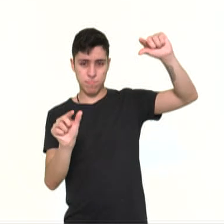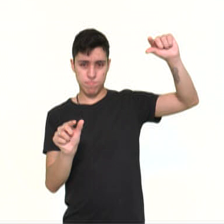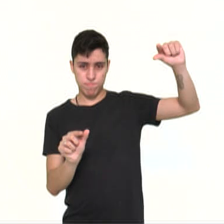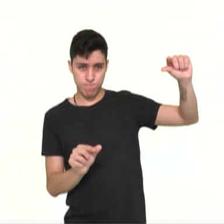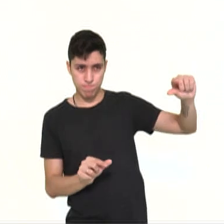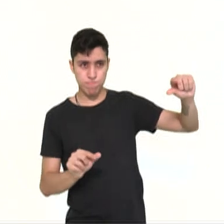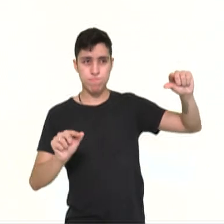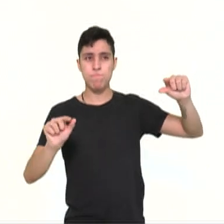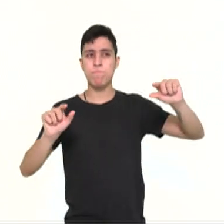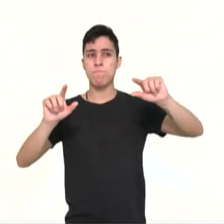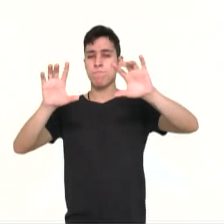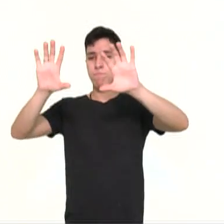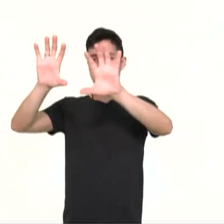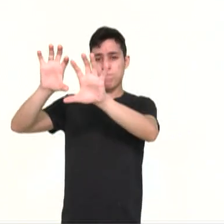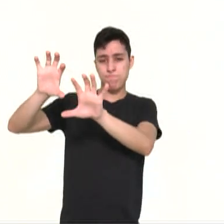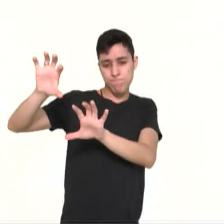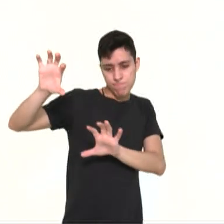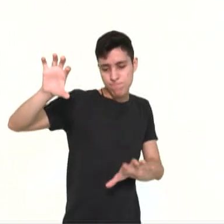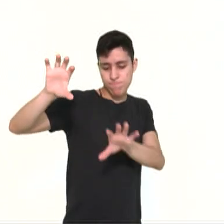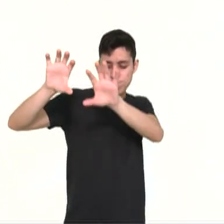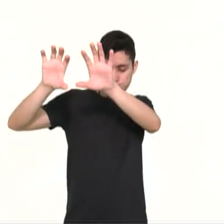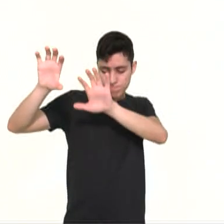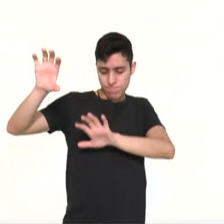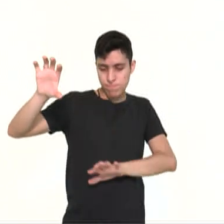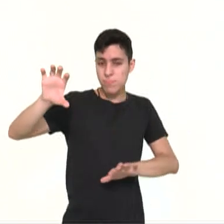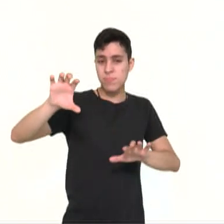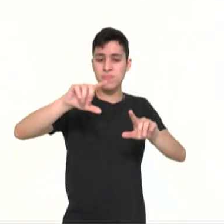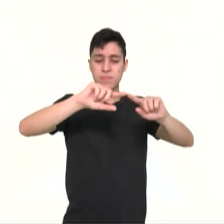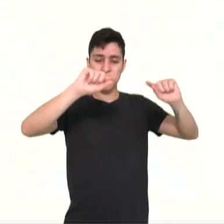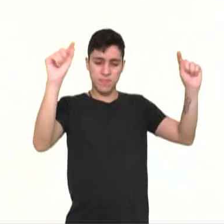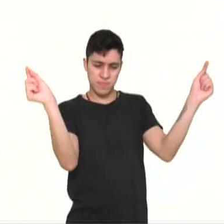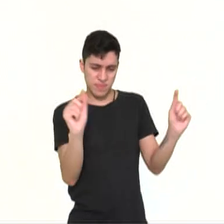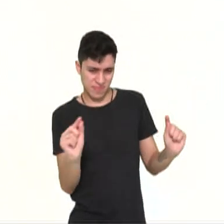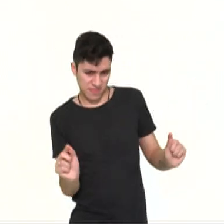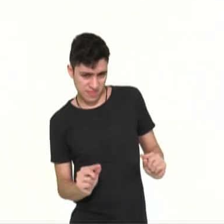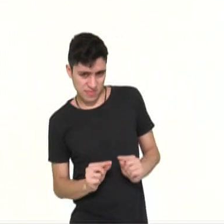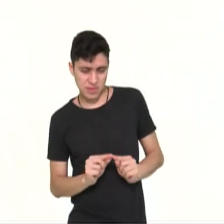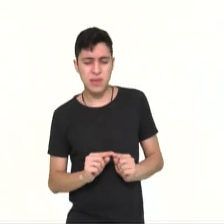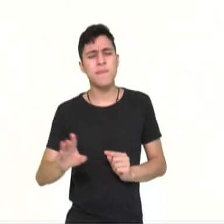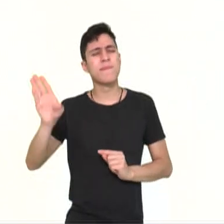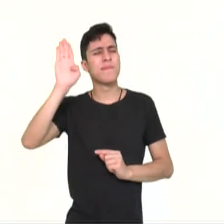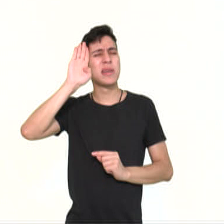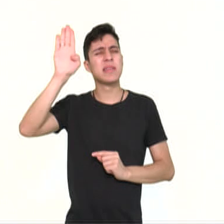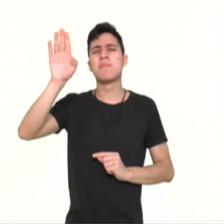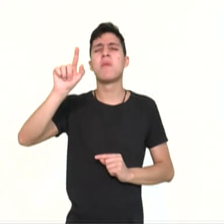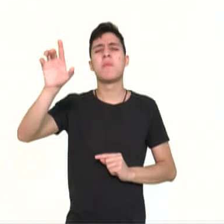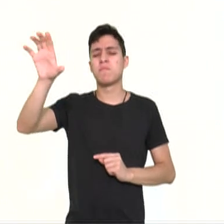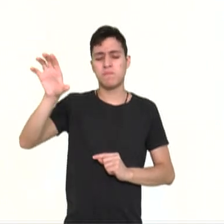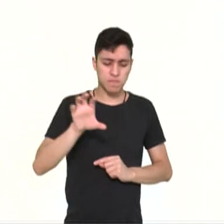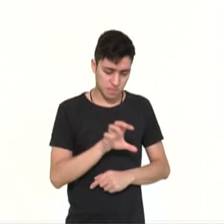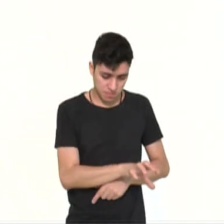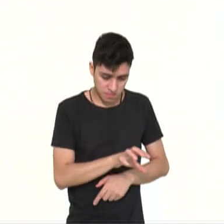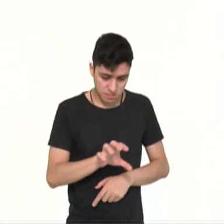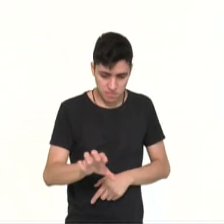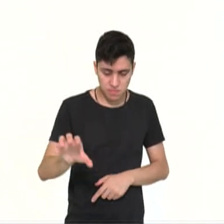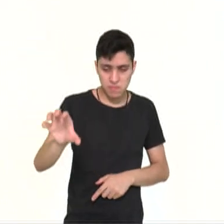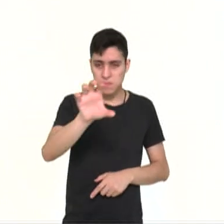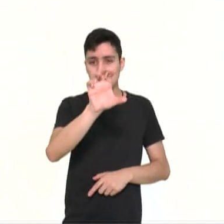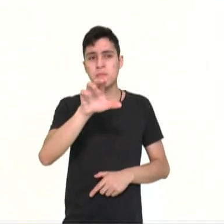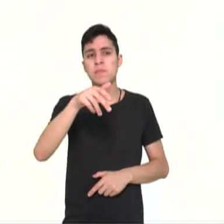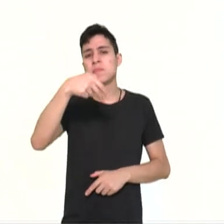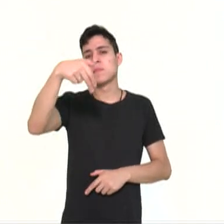vir aqui para a região da costa litorânea, né? Muitos deles vão estar principalmente localizados indo em direção à